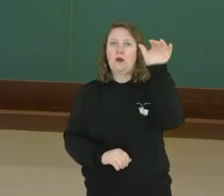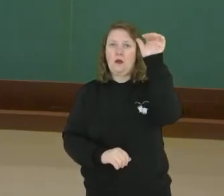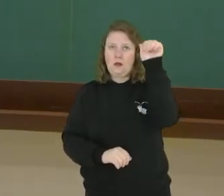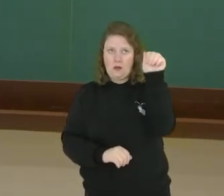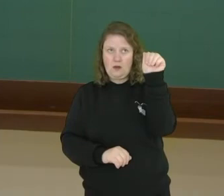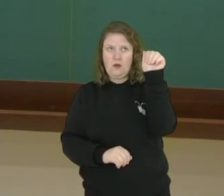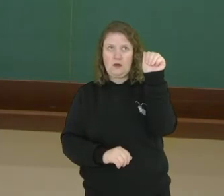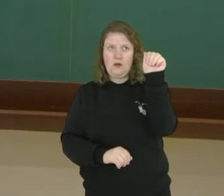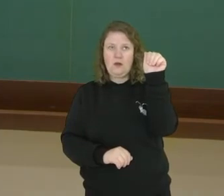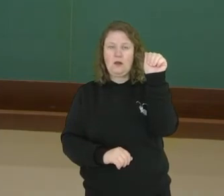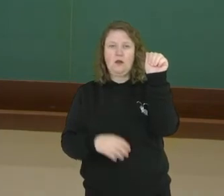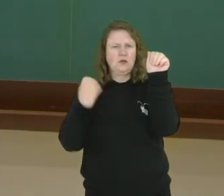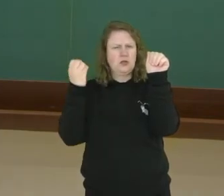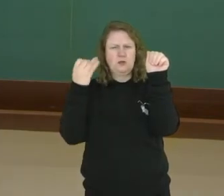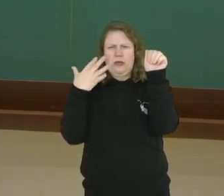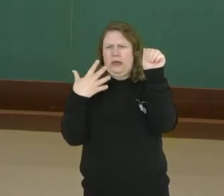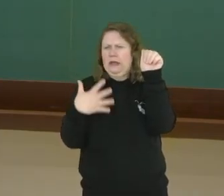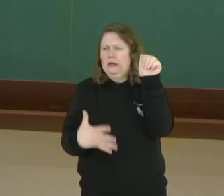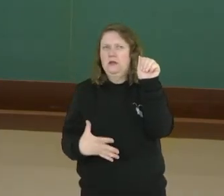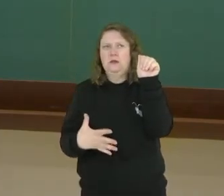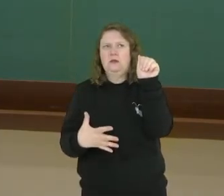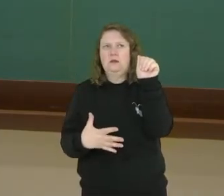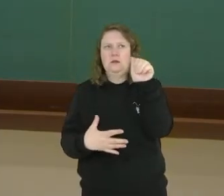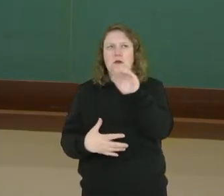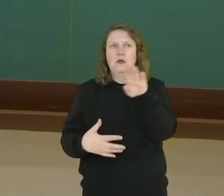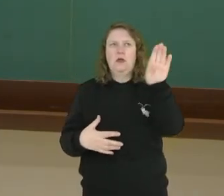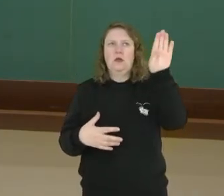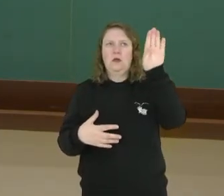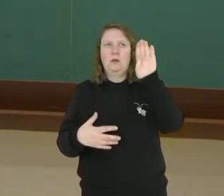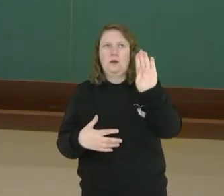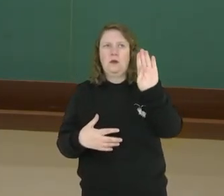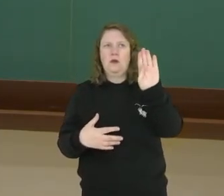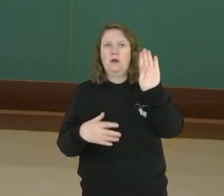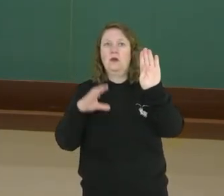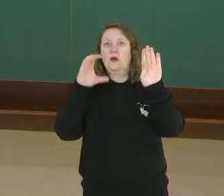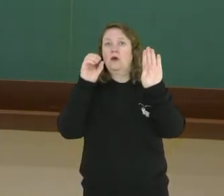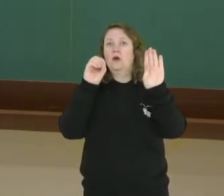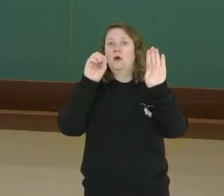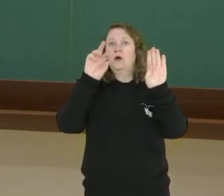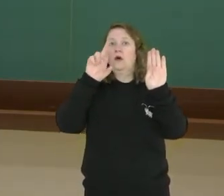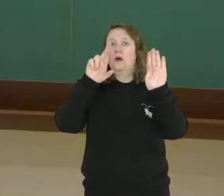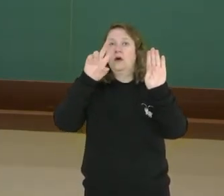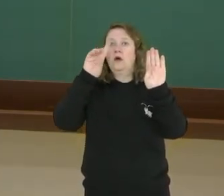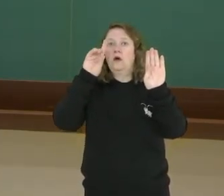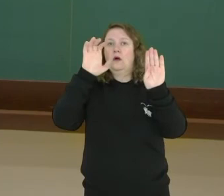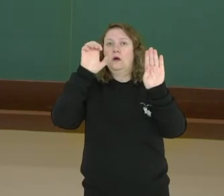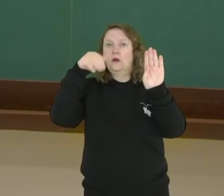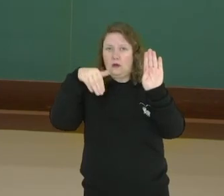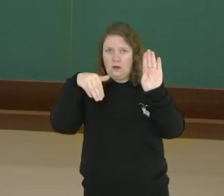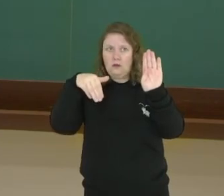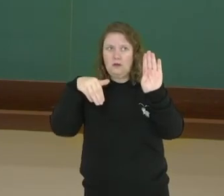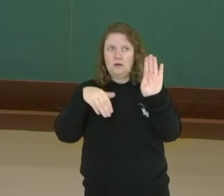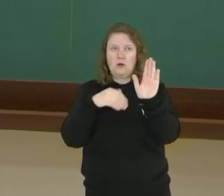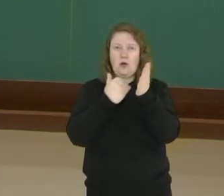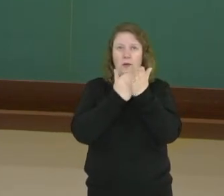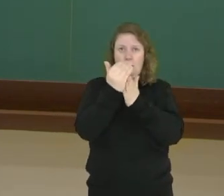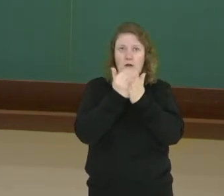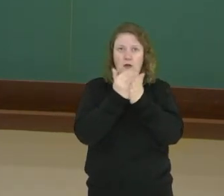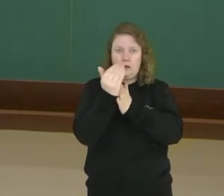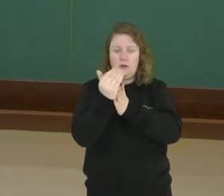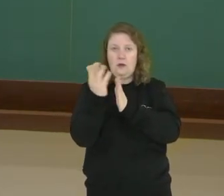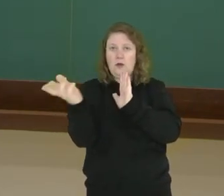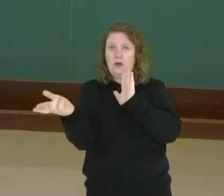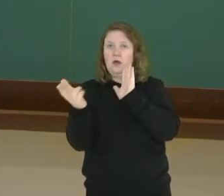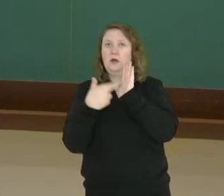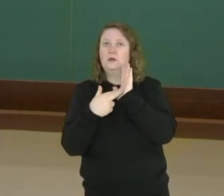né? Já falando todas elas, iniciam ali a ordem. Então você já sabe que a resposta se refere